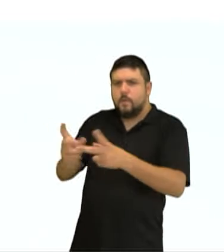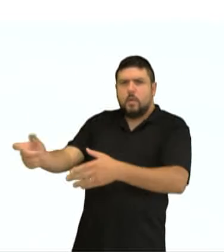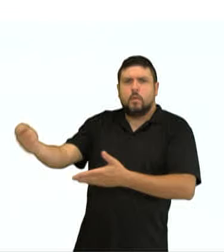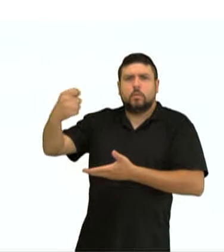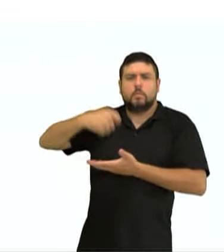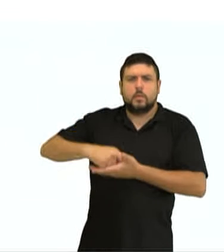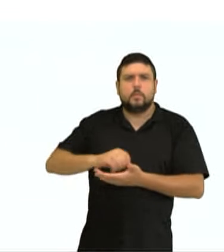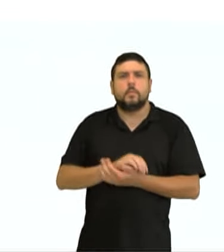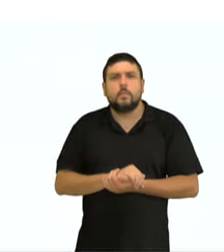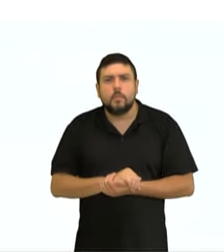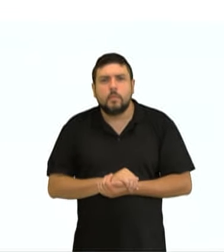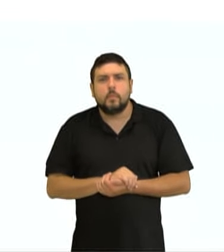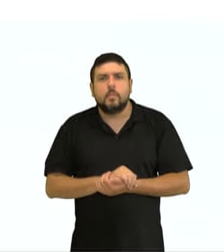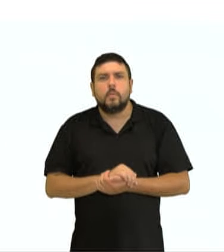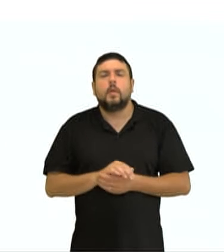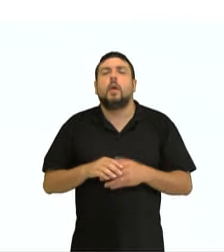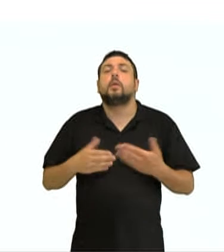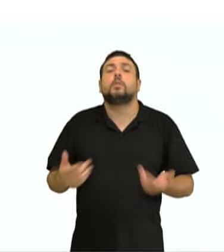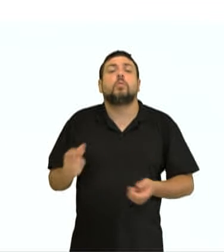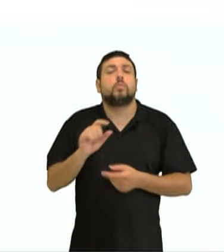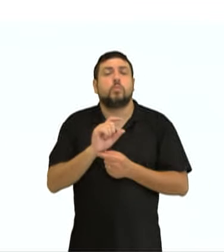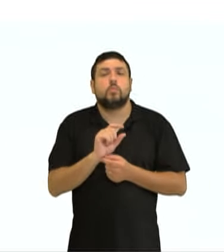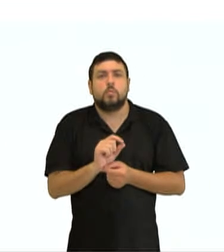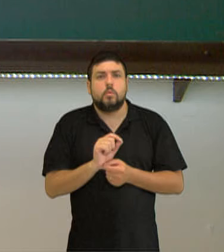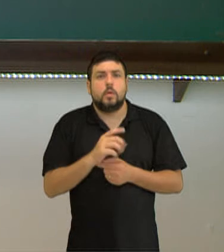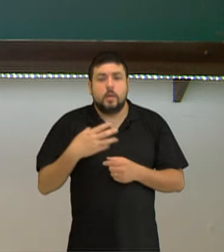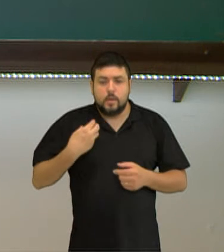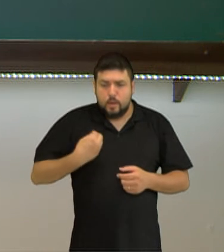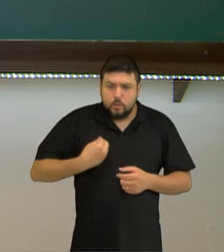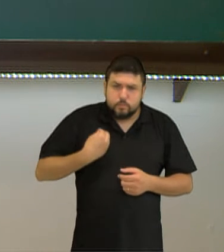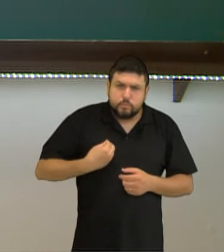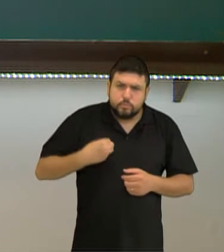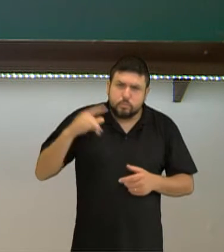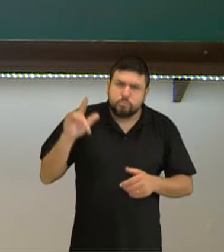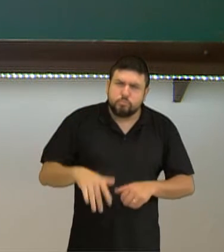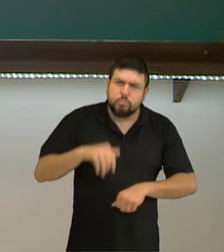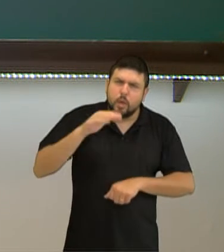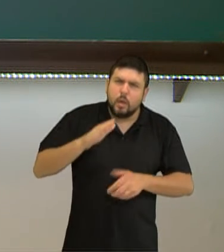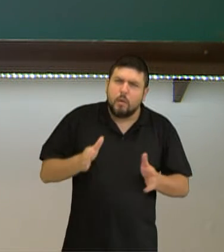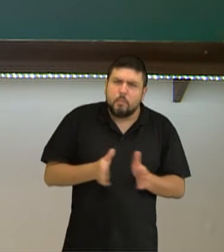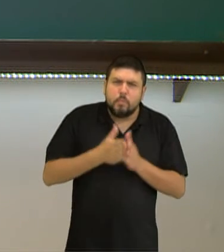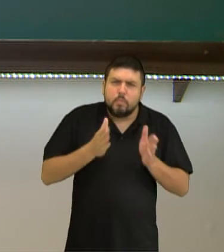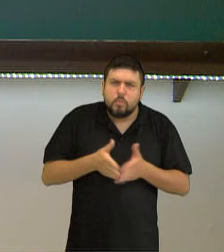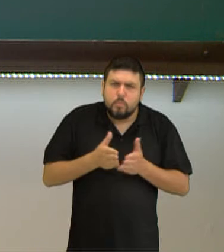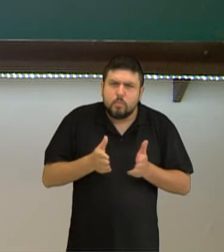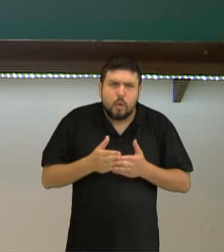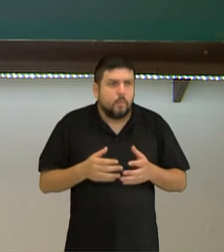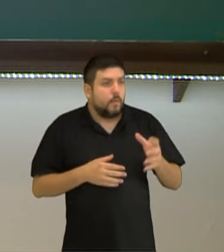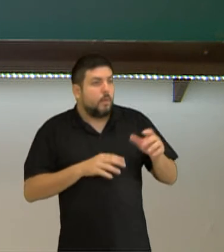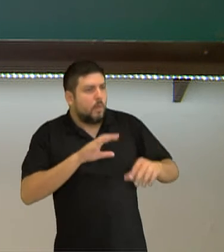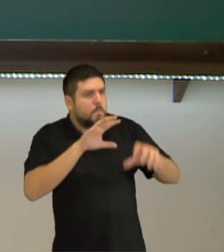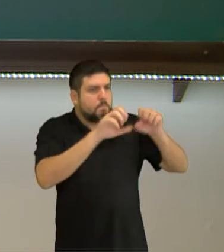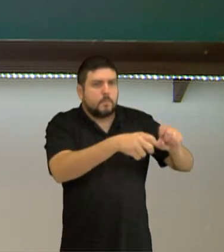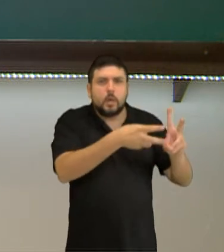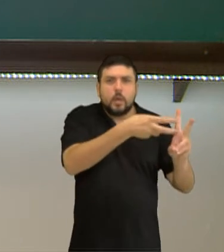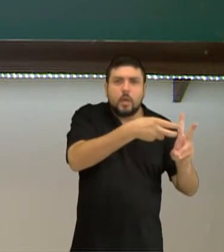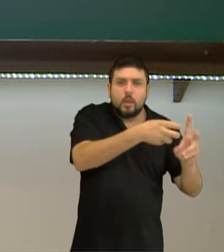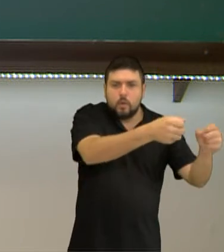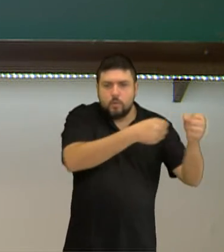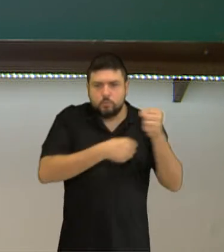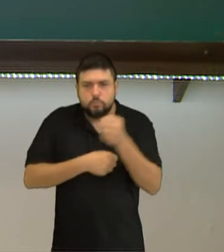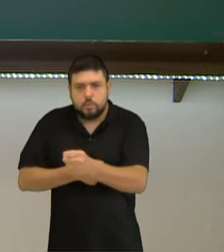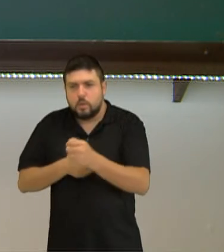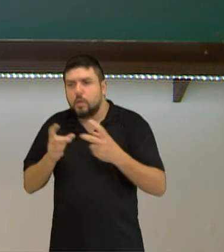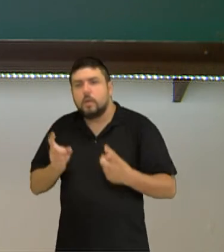esses bandeirantes aprisionavam esses indígenas, vendiam esses indígenas como escravos e tinham alguma rentabilidade com a